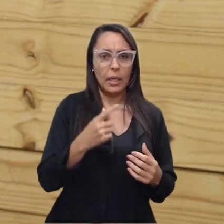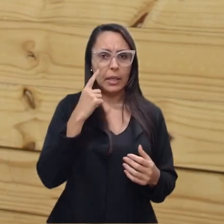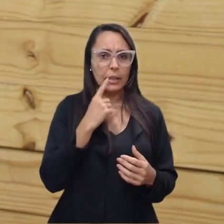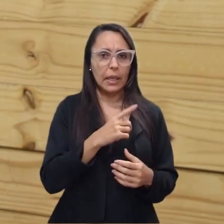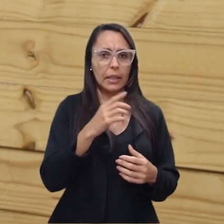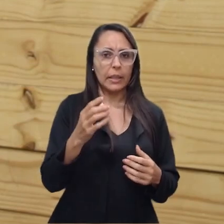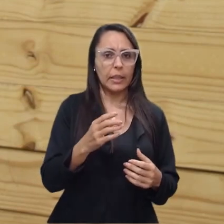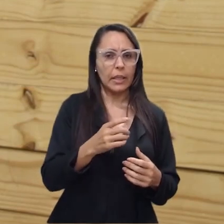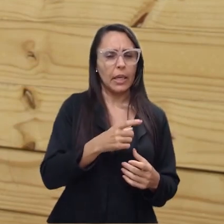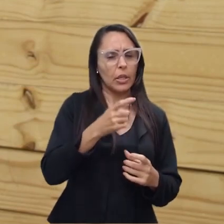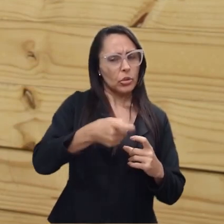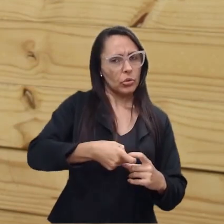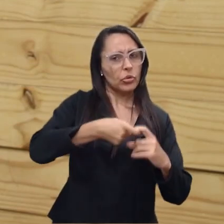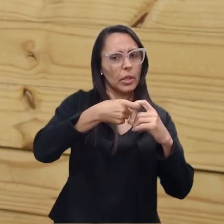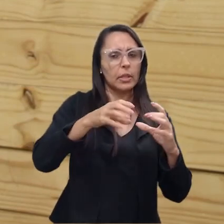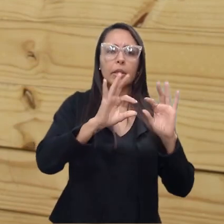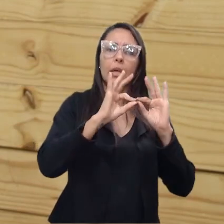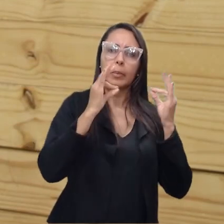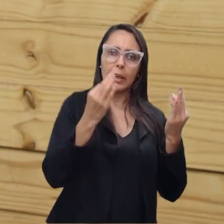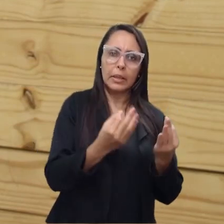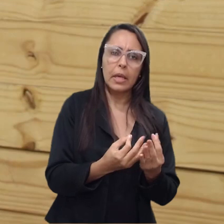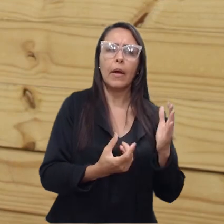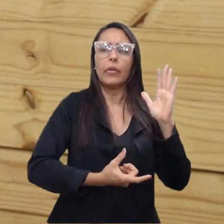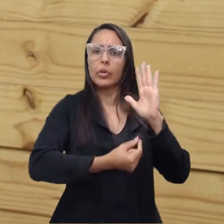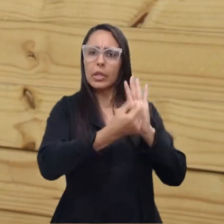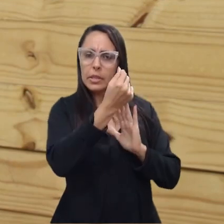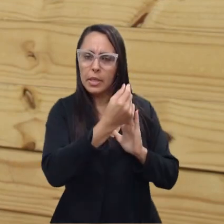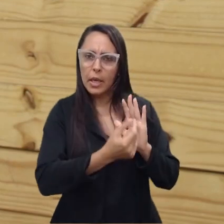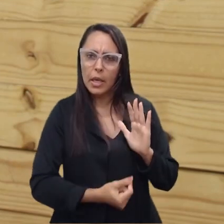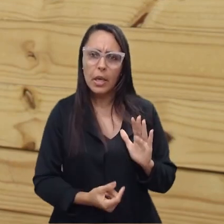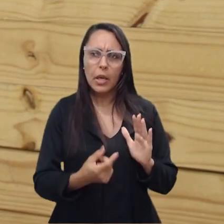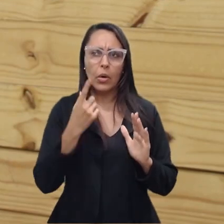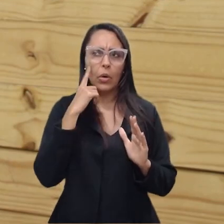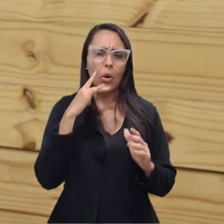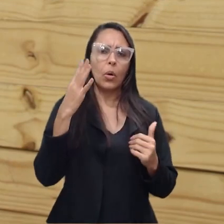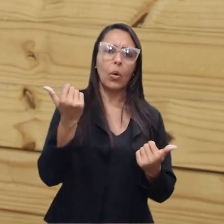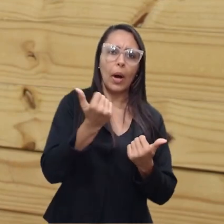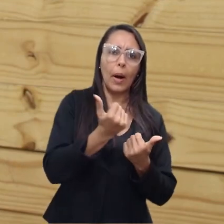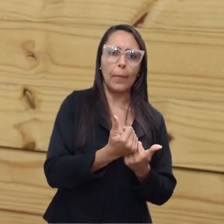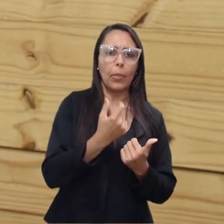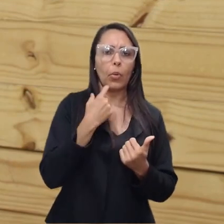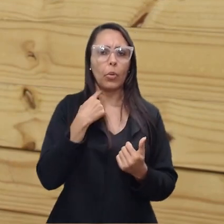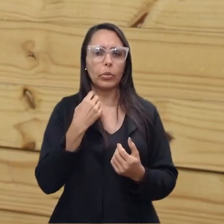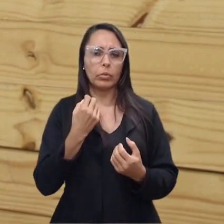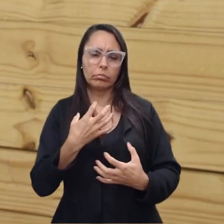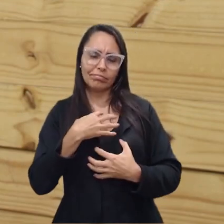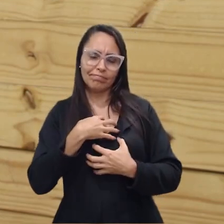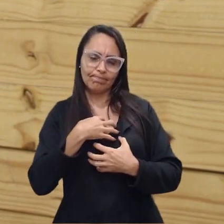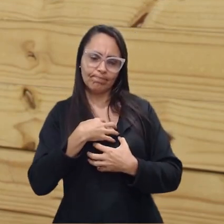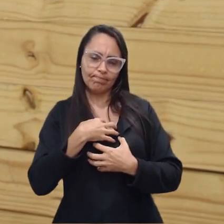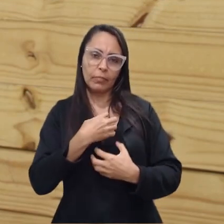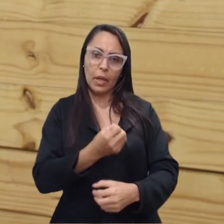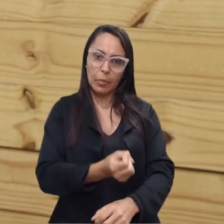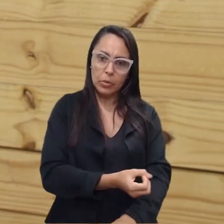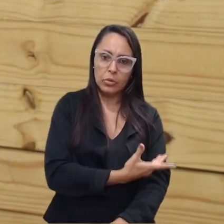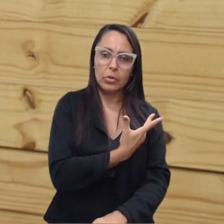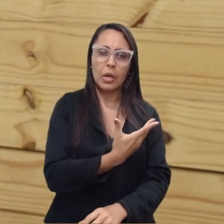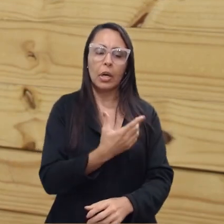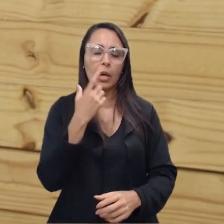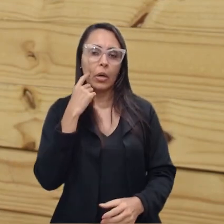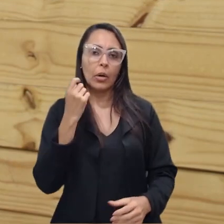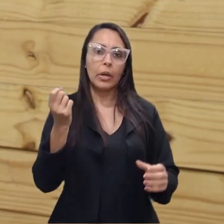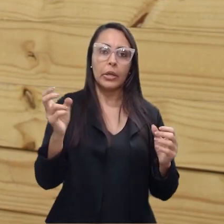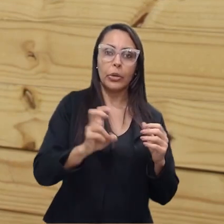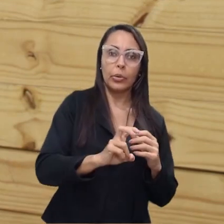ali sustentando a família, dando o apoio, seja financeiro, seja o apoio emocional, tá? E